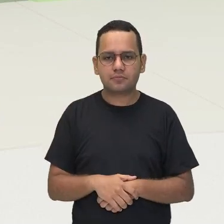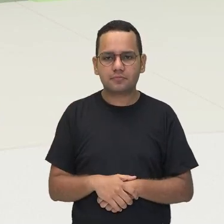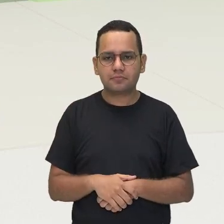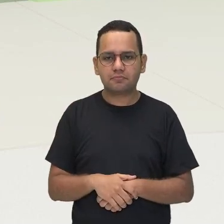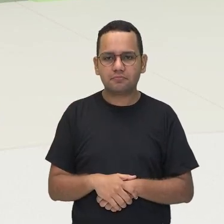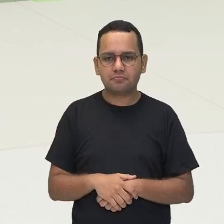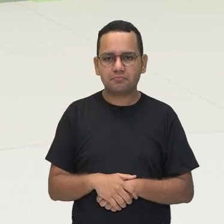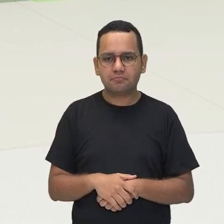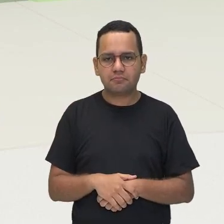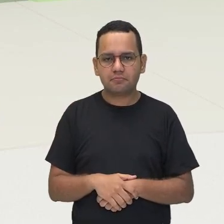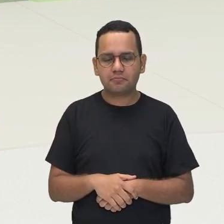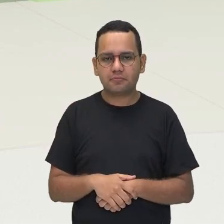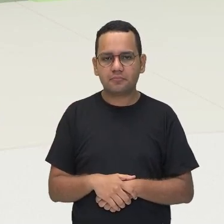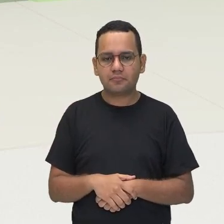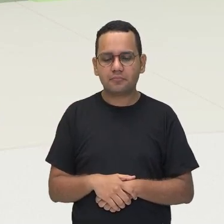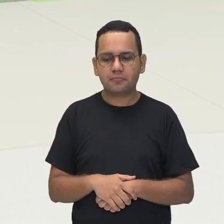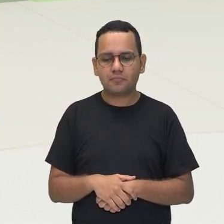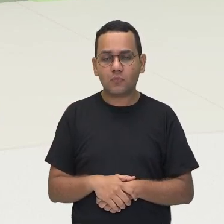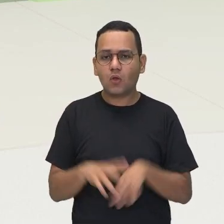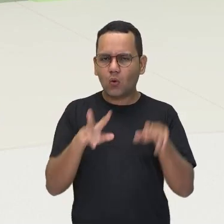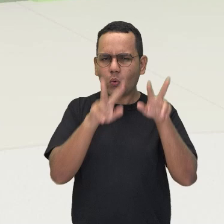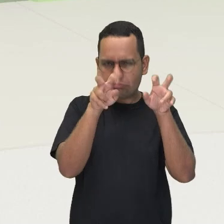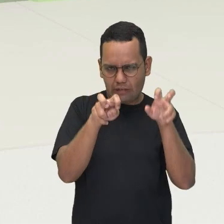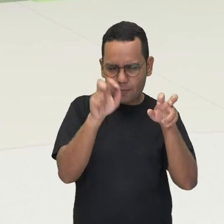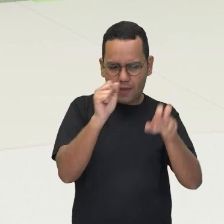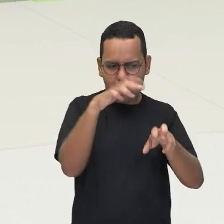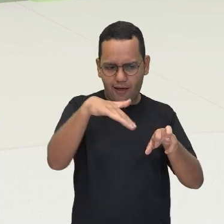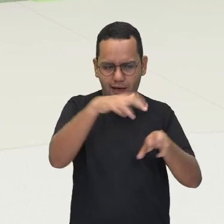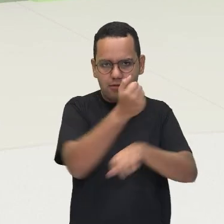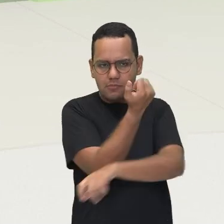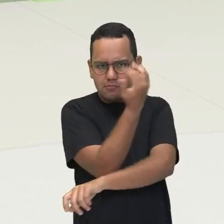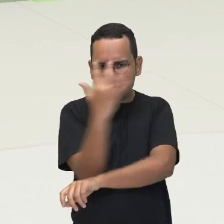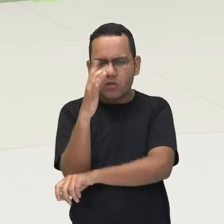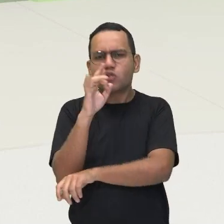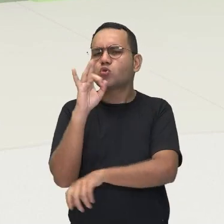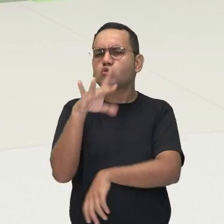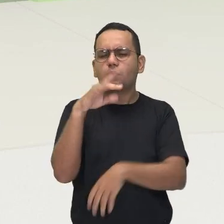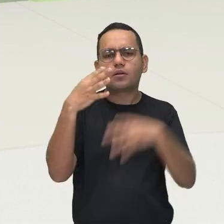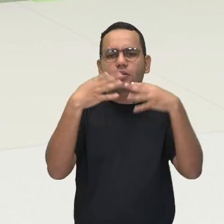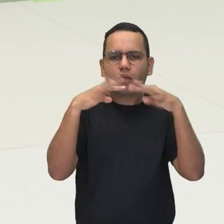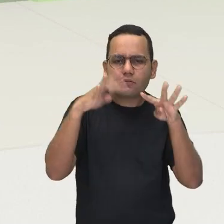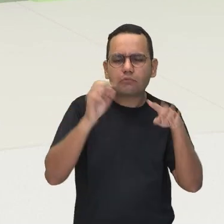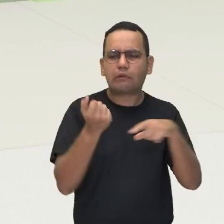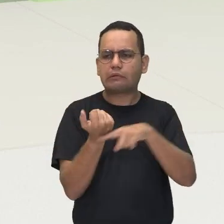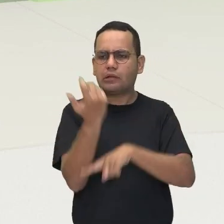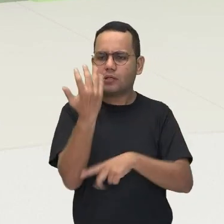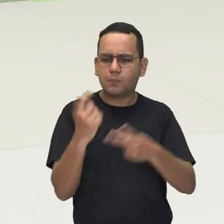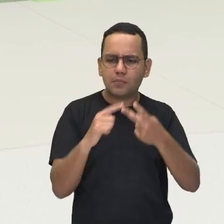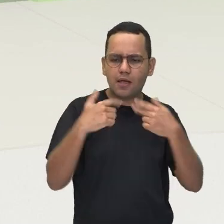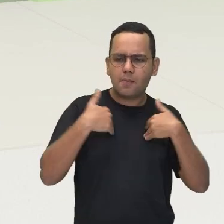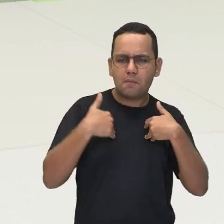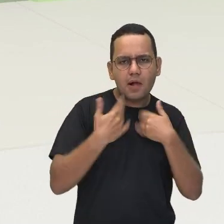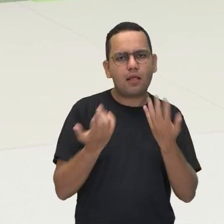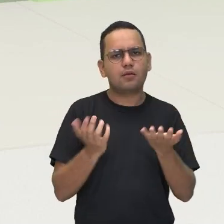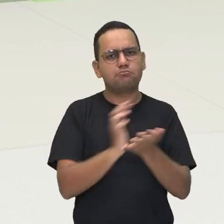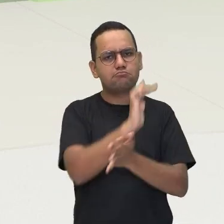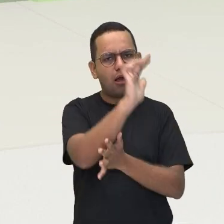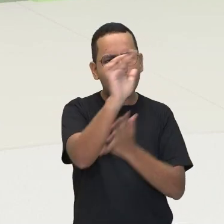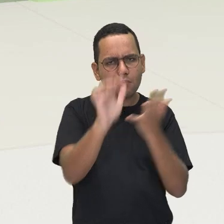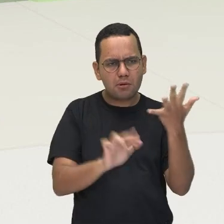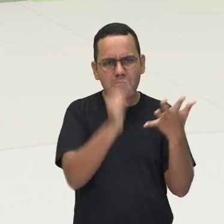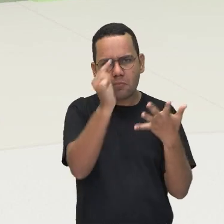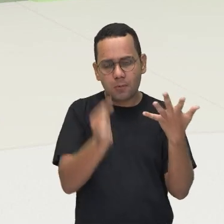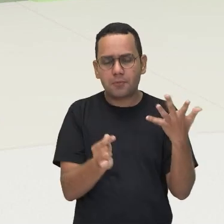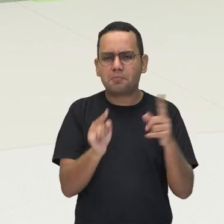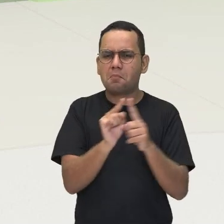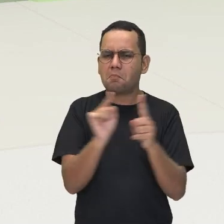só está ali relacionado àqueles ambientes naturais que envolvem plantas, animais, né? Mas será